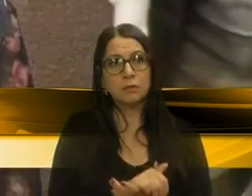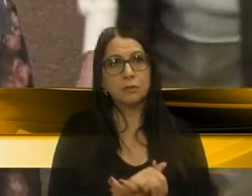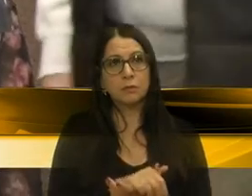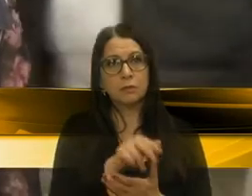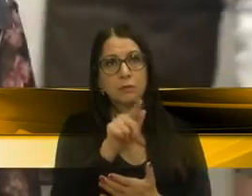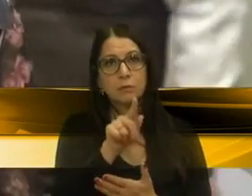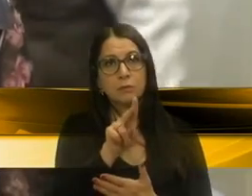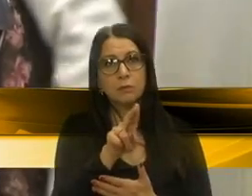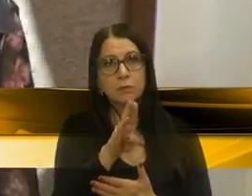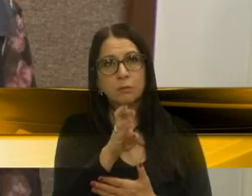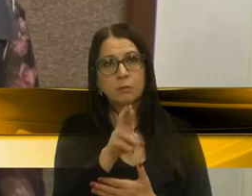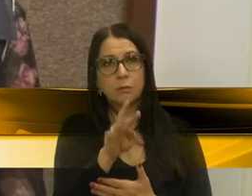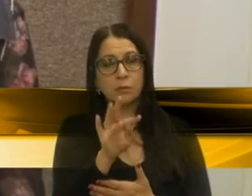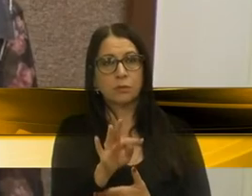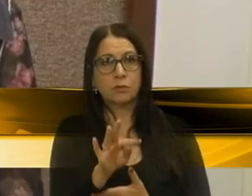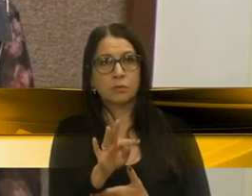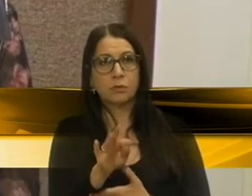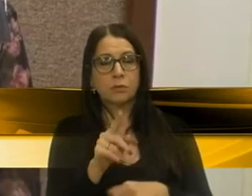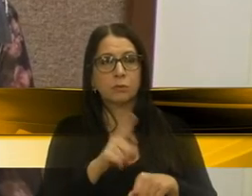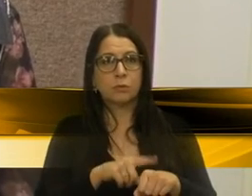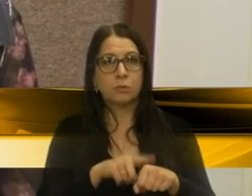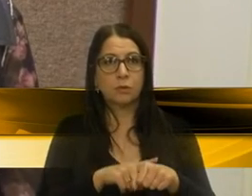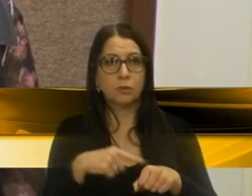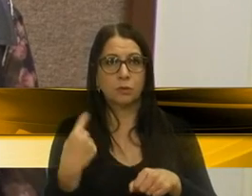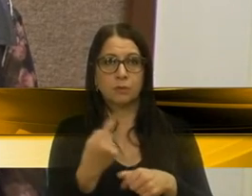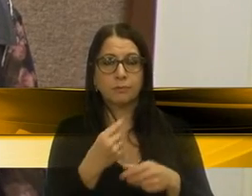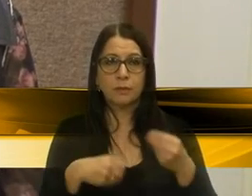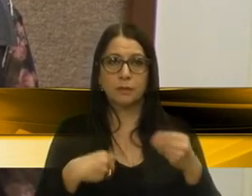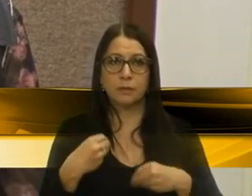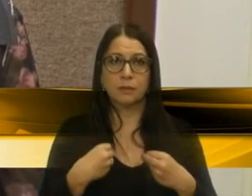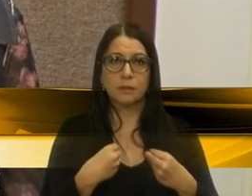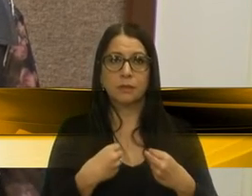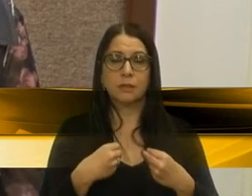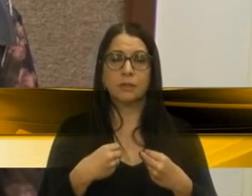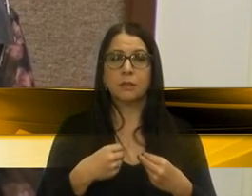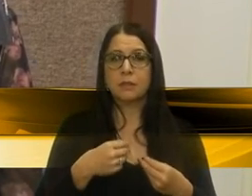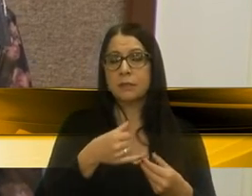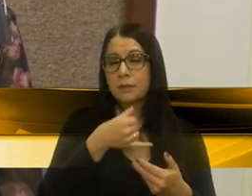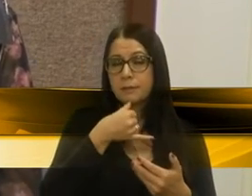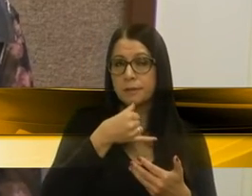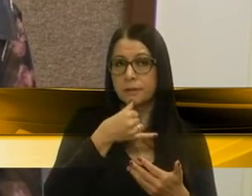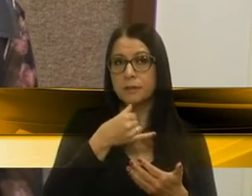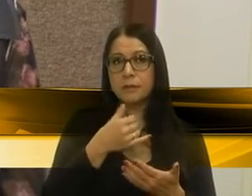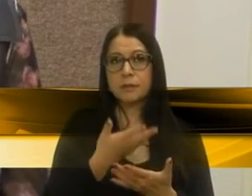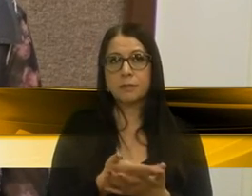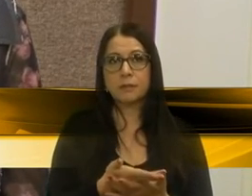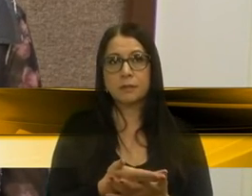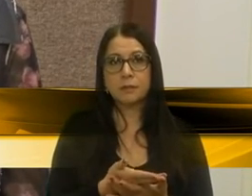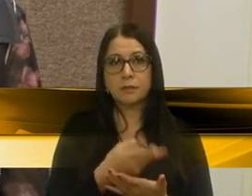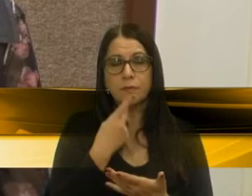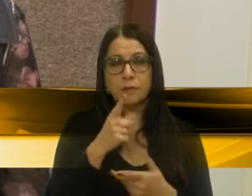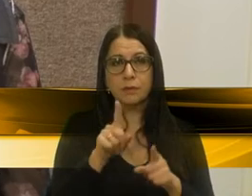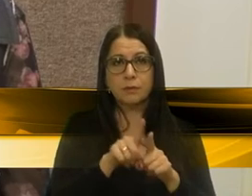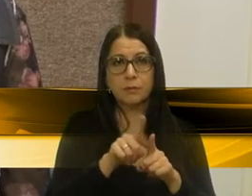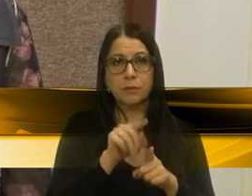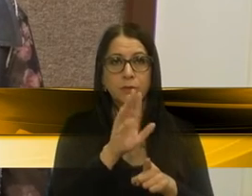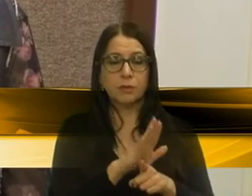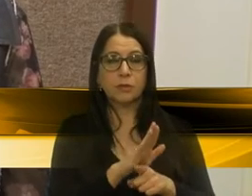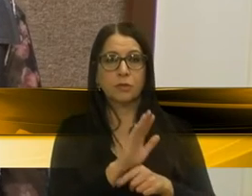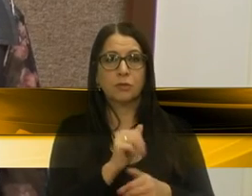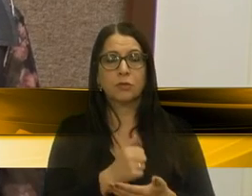Gubert. Infelizmente, um momento em que a gente sente tanta dor, tanta falta, né, dizer que a gente deixa a